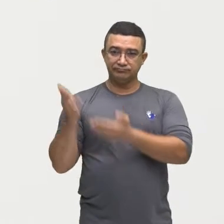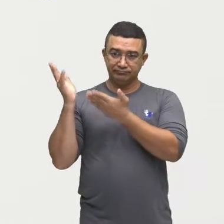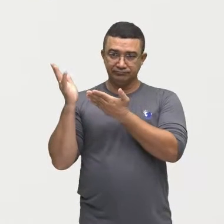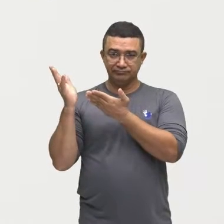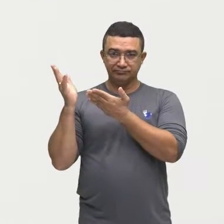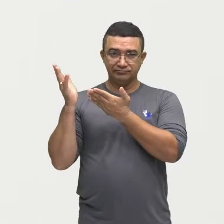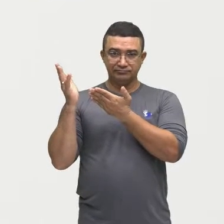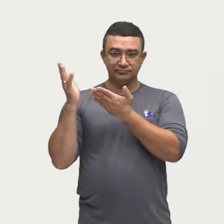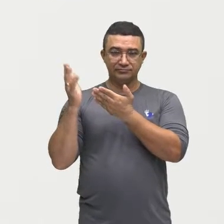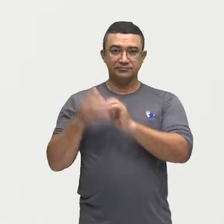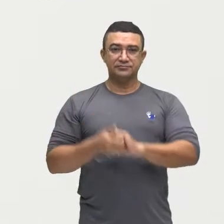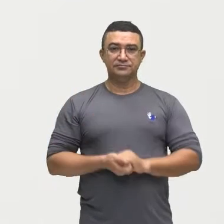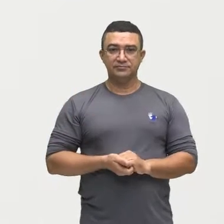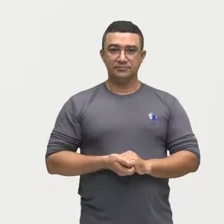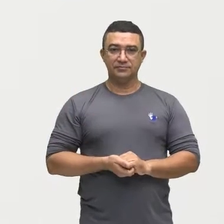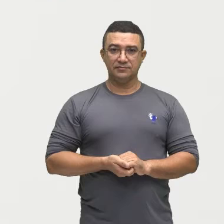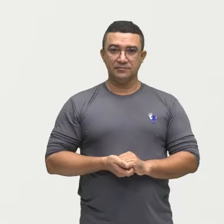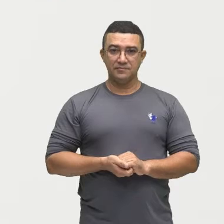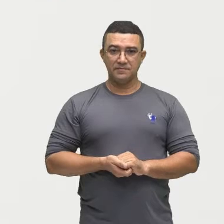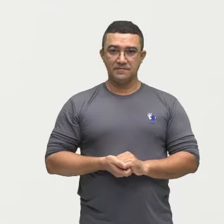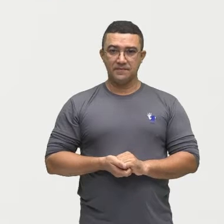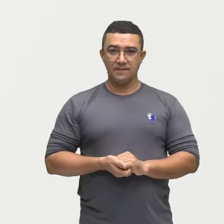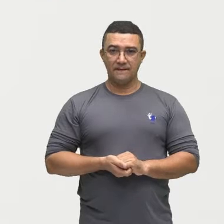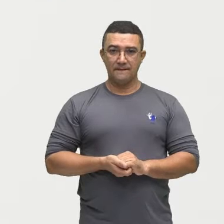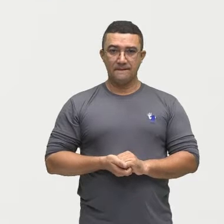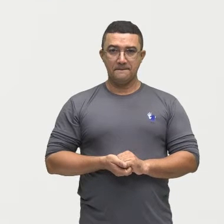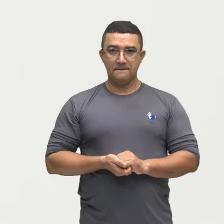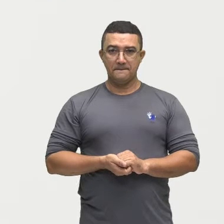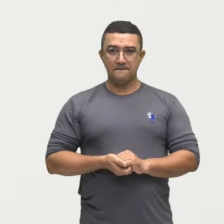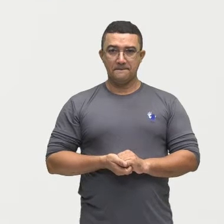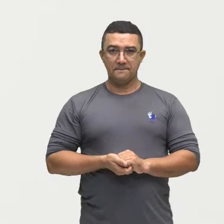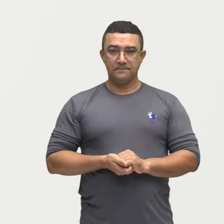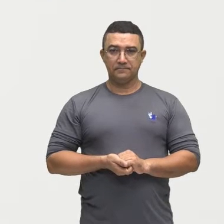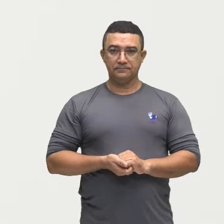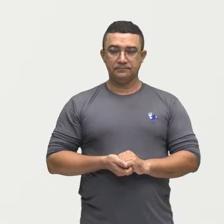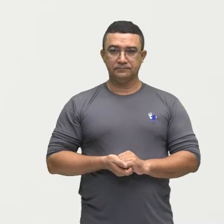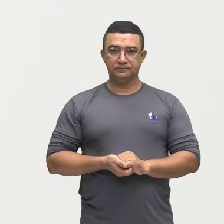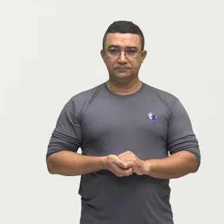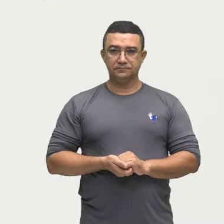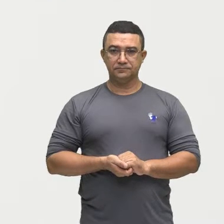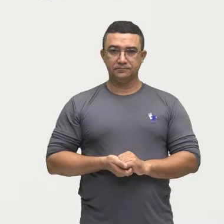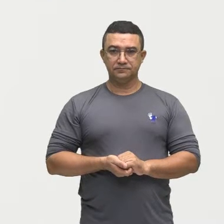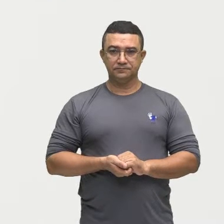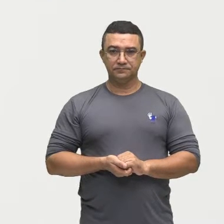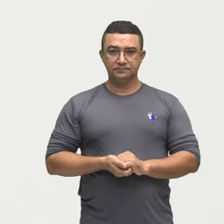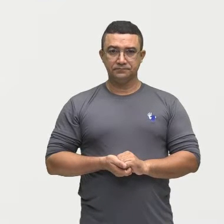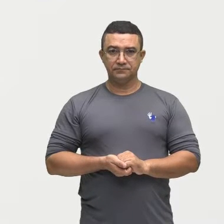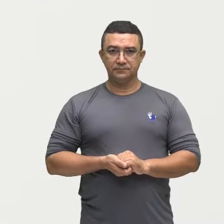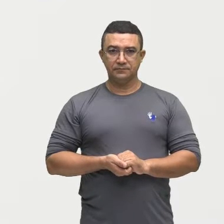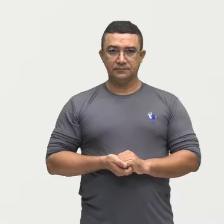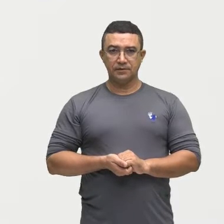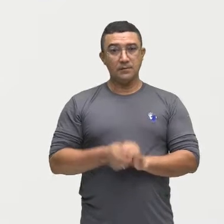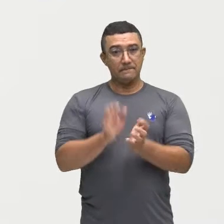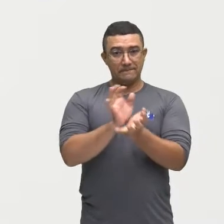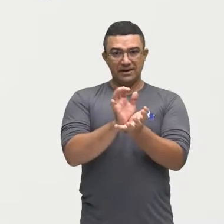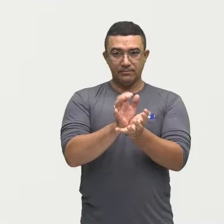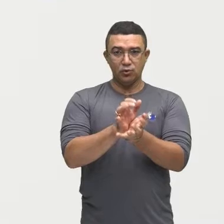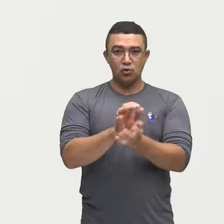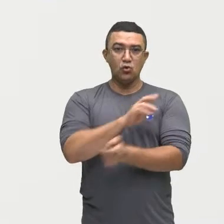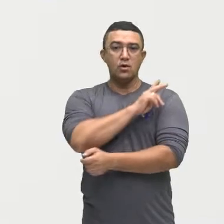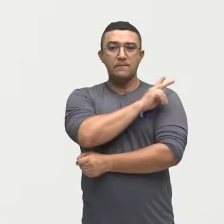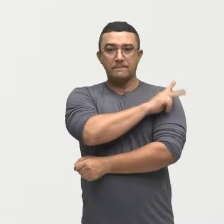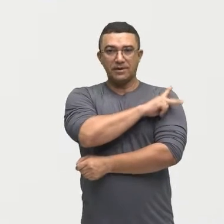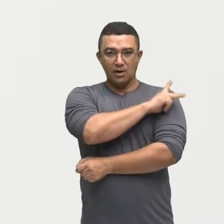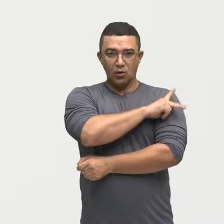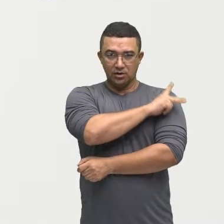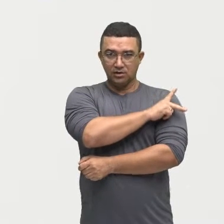aqui Alagoas, Bahia, Ceará, o Maranhão, a Paraíba, temos também